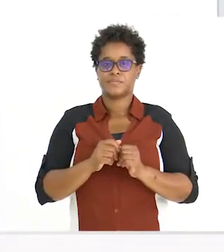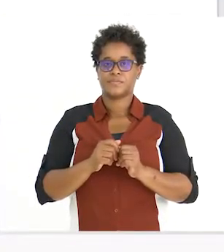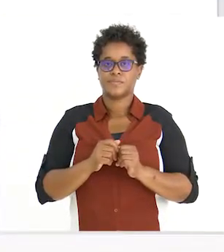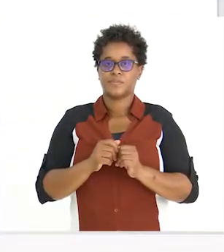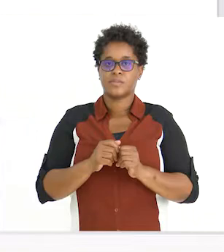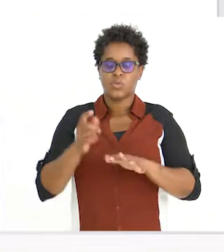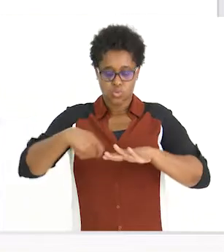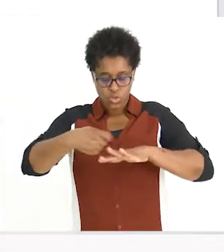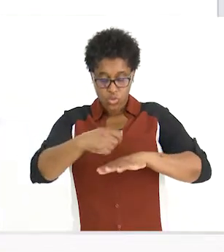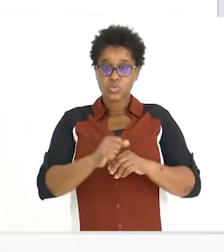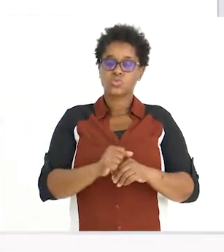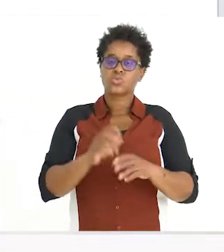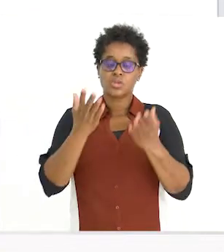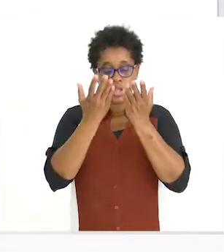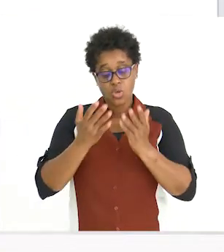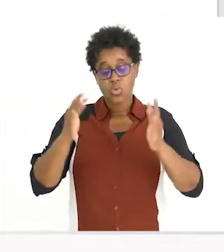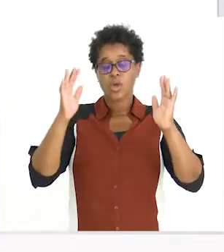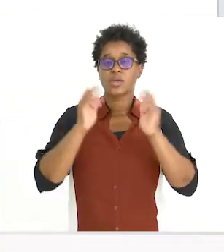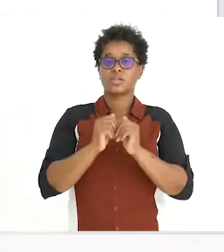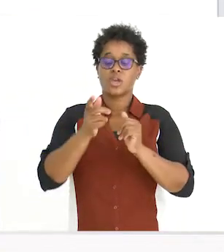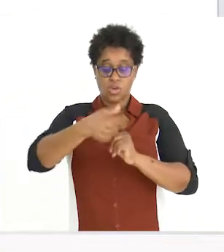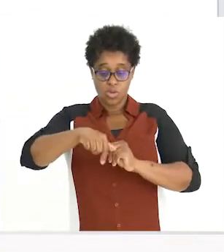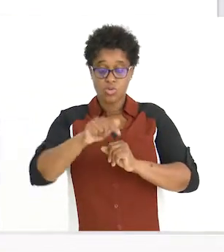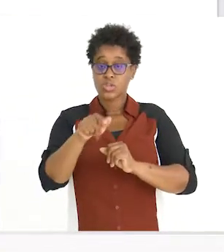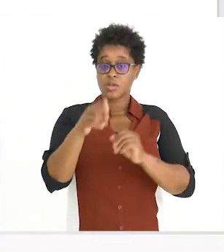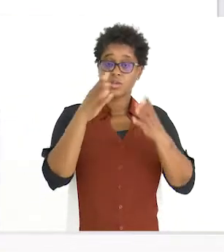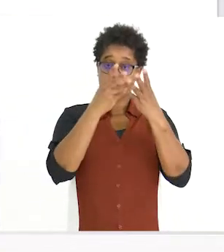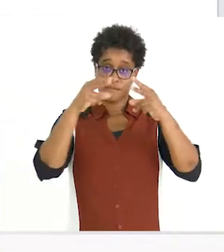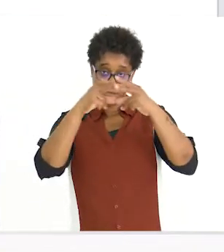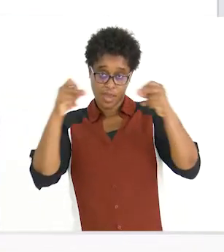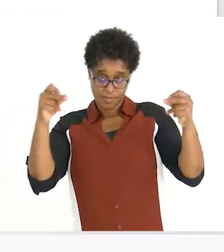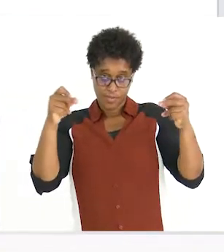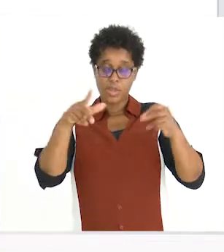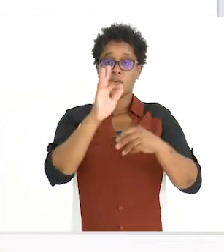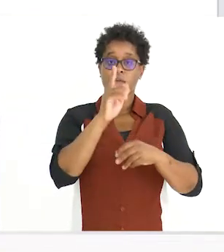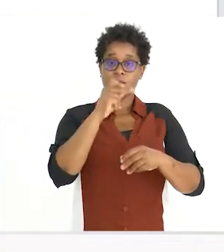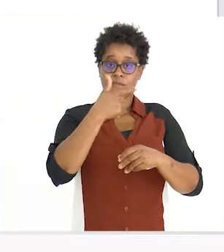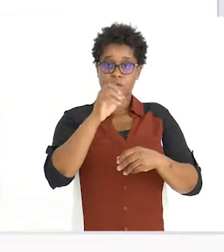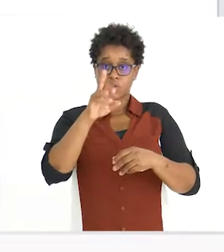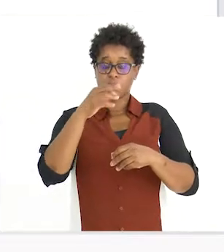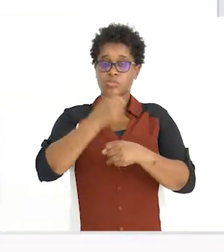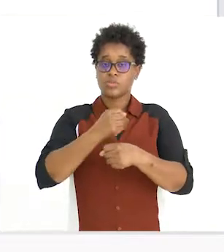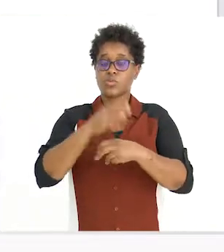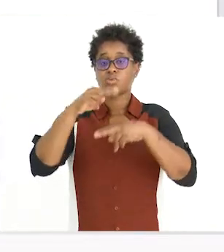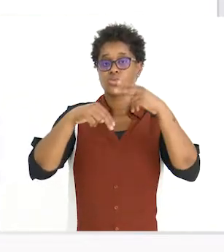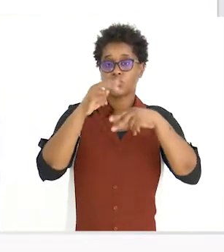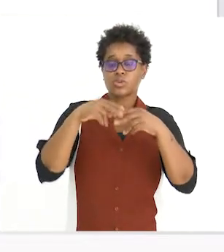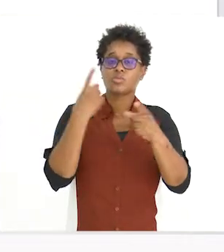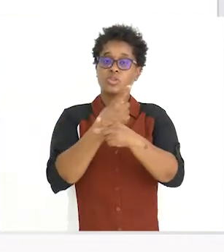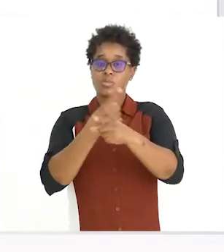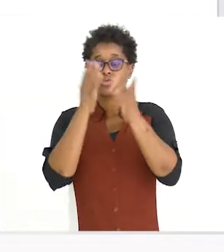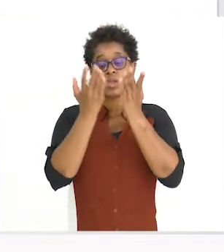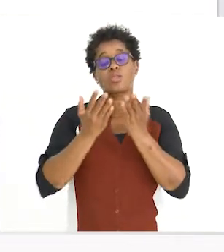Os recursos naturais. Nós temos ali o conceito, é o fator de produção constituído pelos elementos da